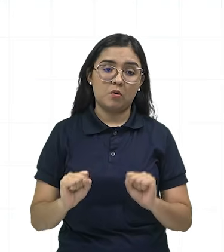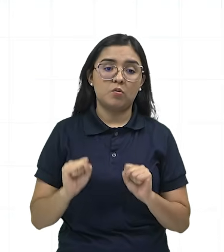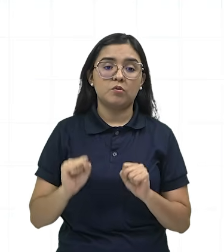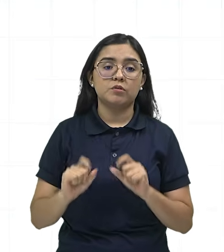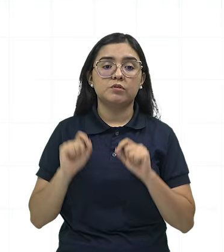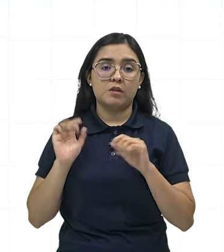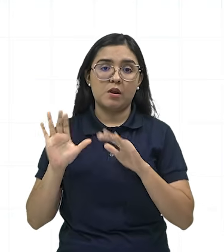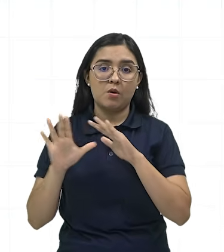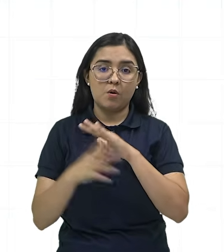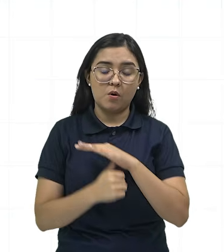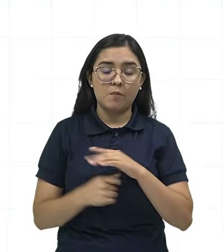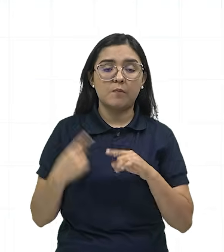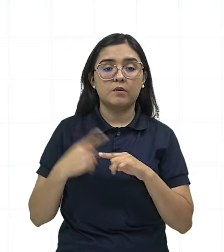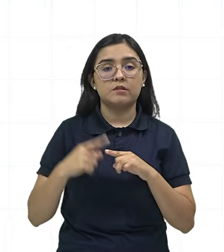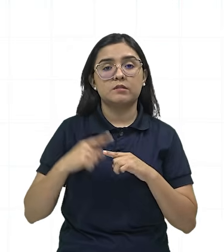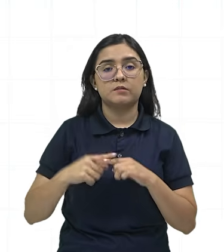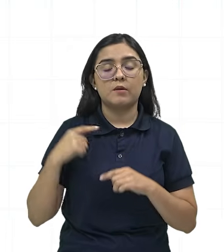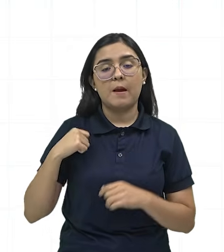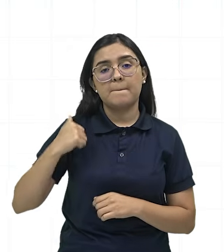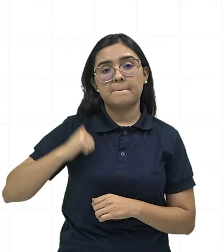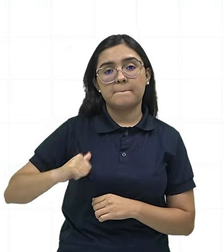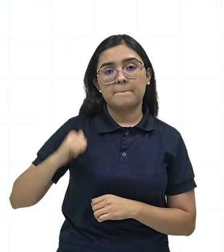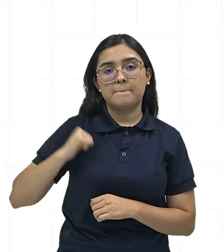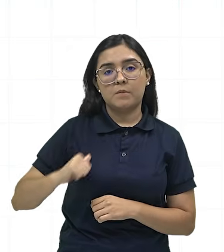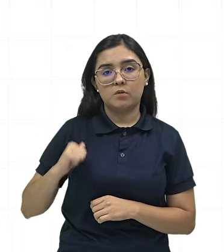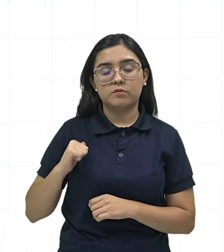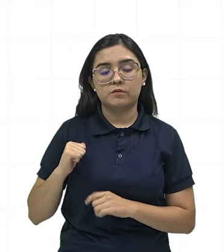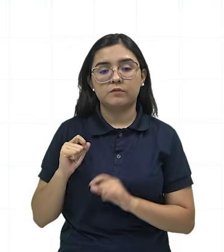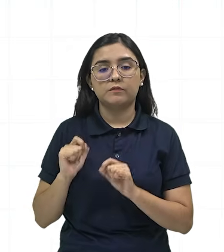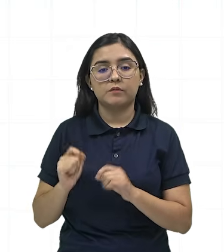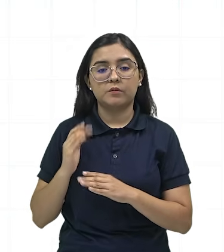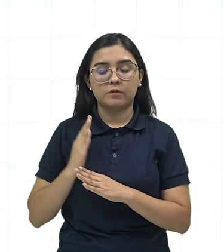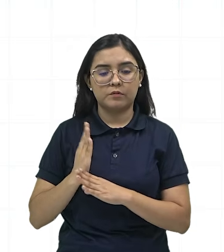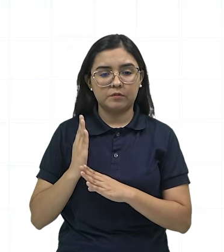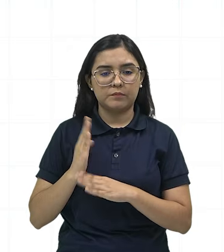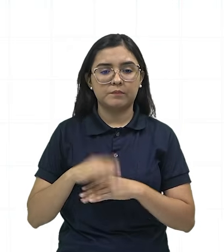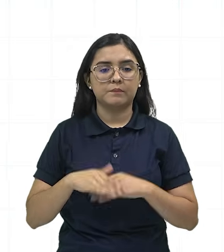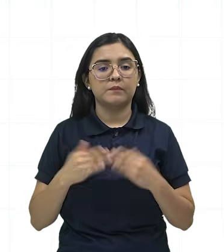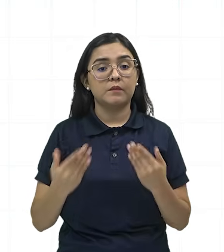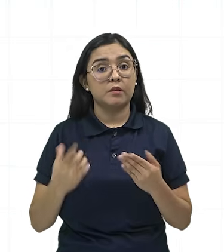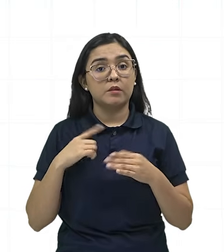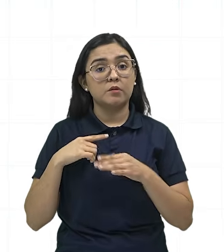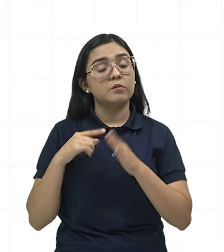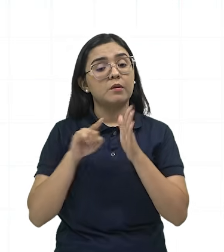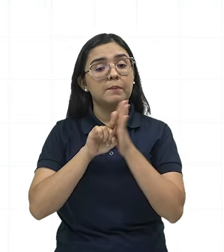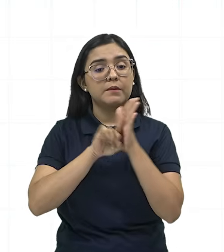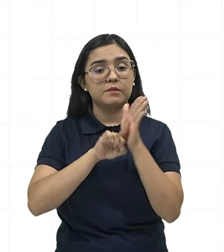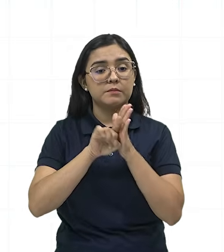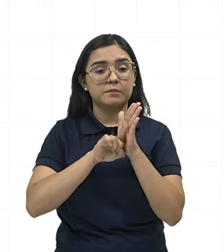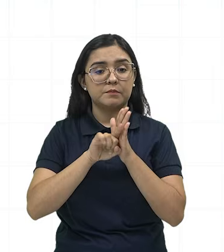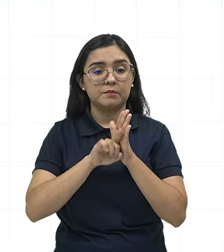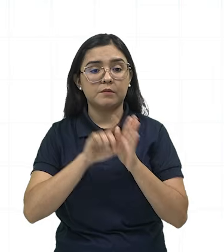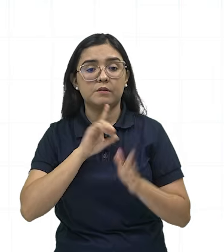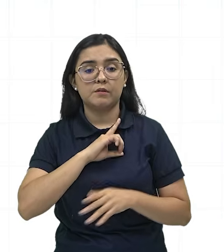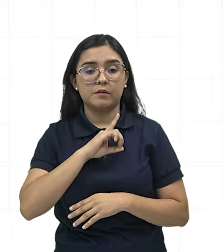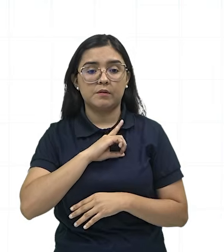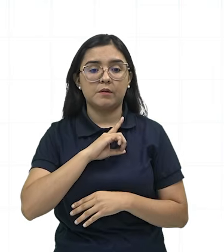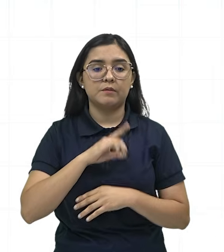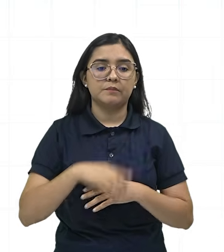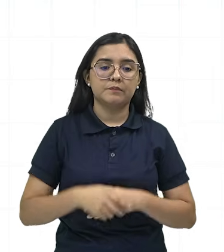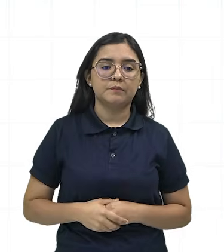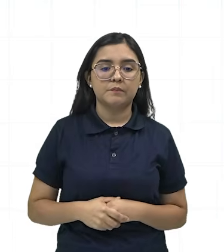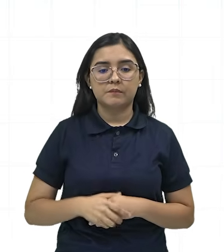sua bolsa com a carteira de dinheiro foi encontrada junto ao corpo. O caso está sendo investigado pelo delegado do 2º